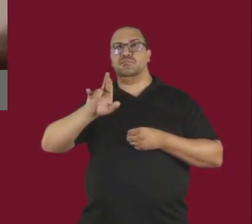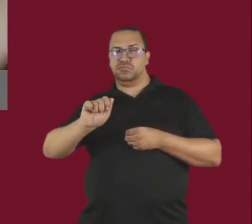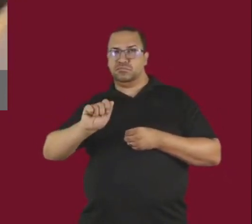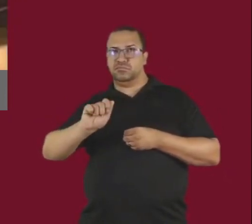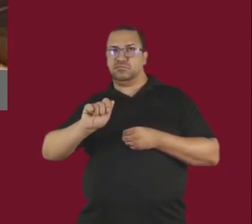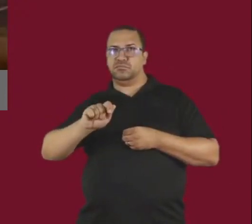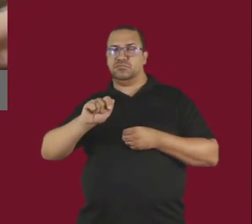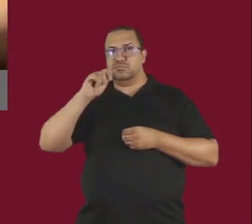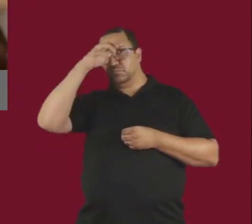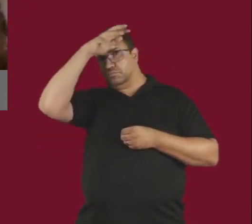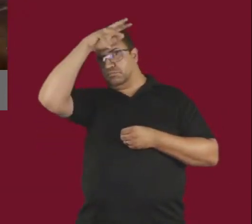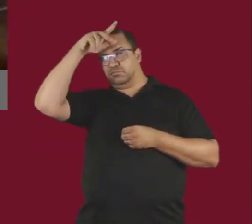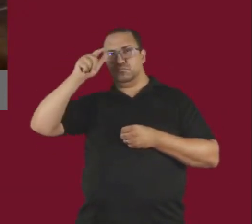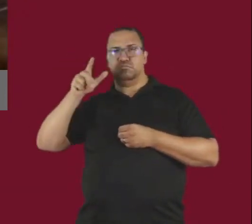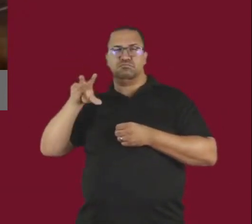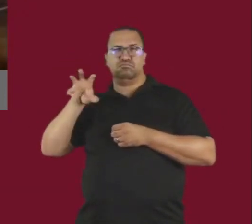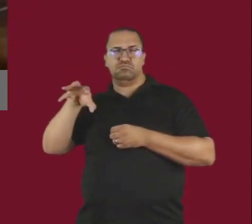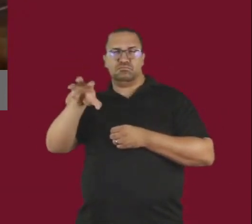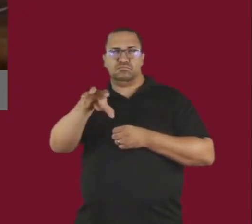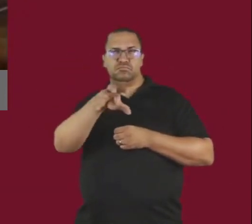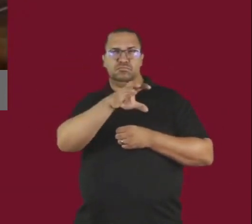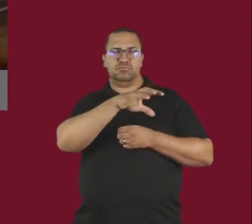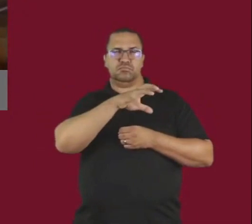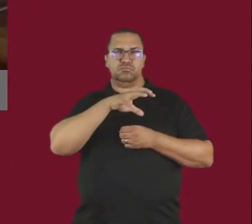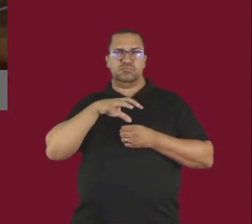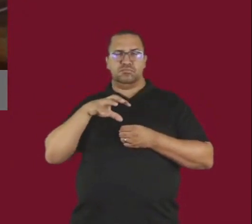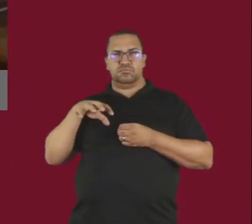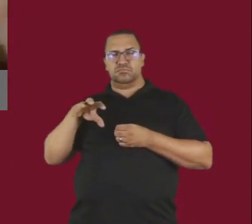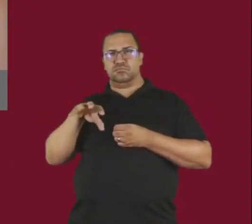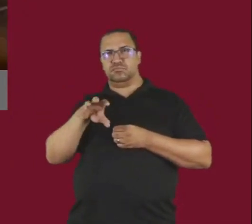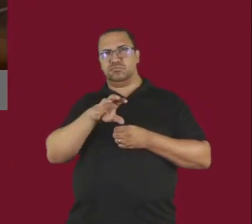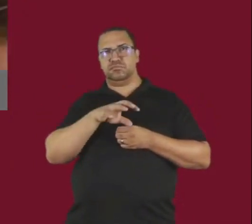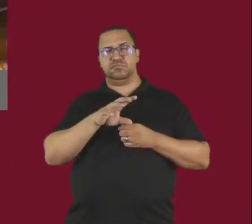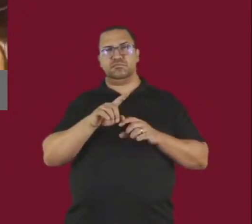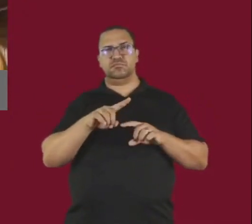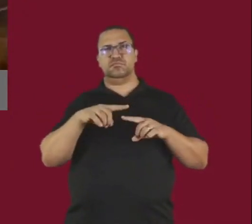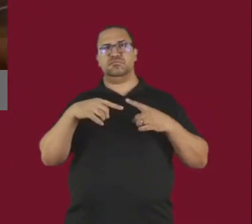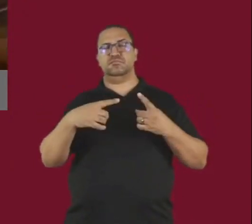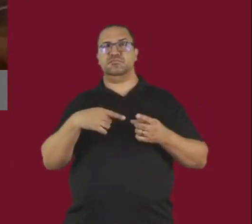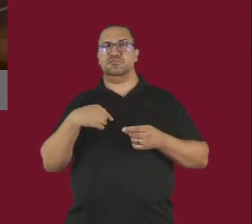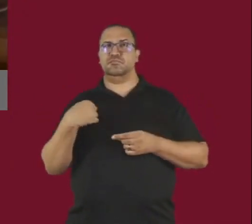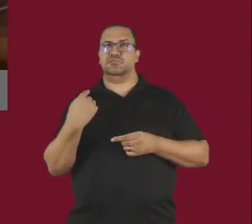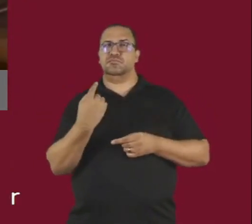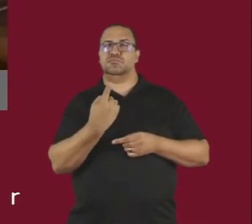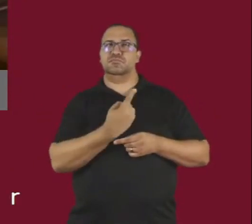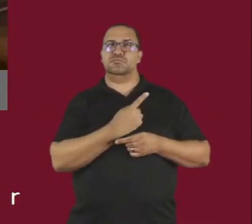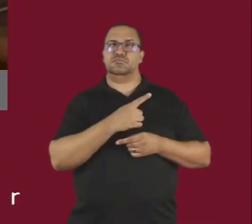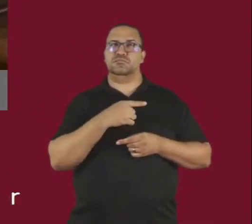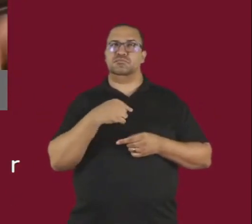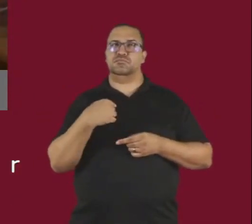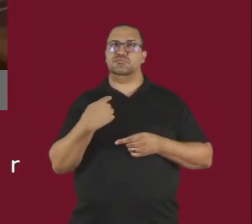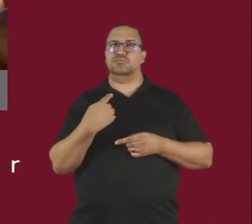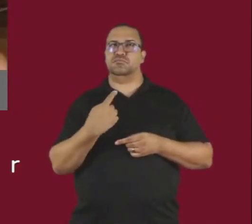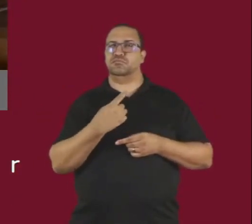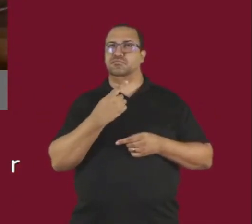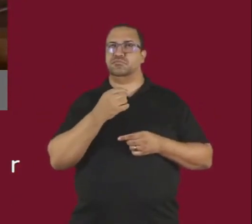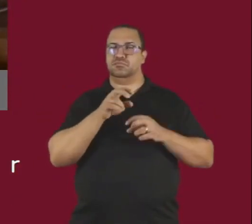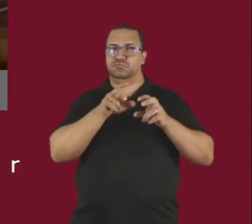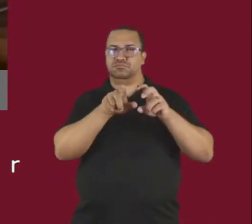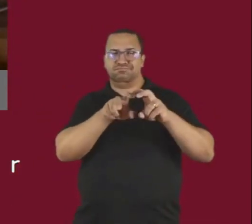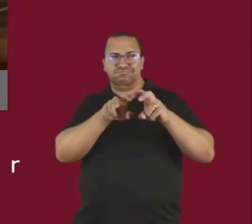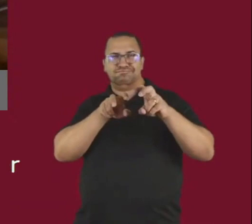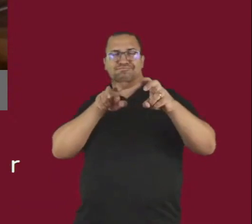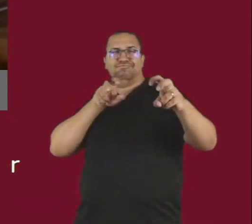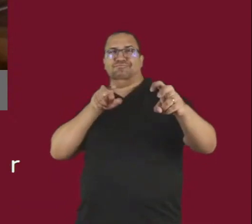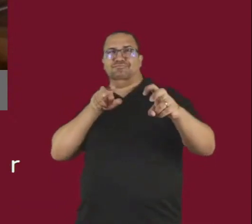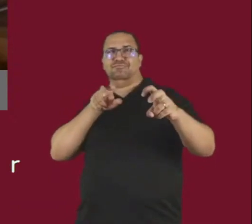em diferentes partes da Amazônia. Cada edição vai ser numa parte da Amazônia, porque nós somos uma equipe ponte, e nosso